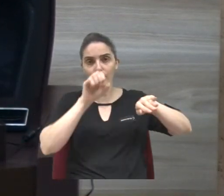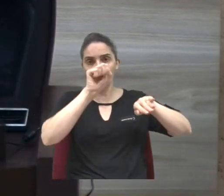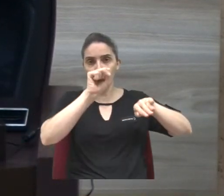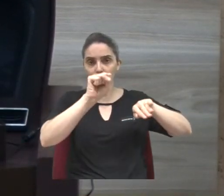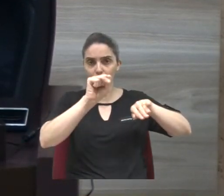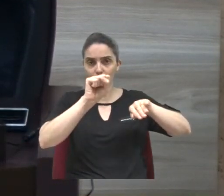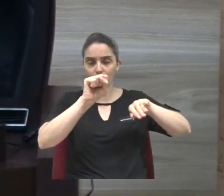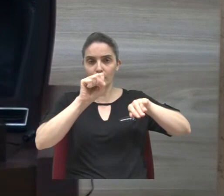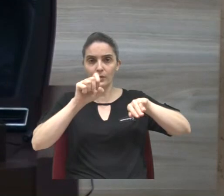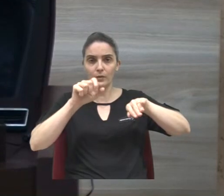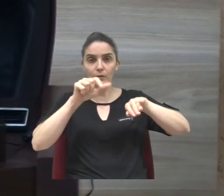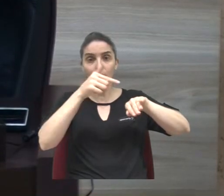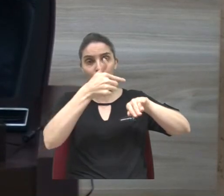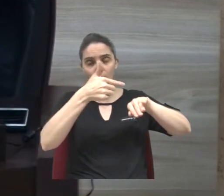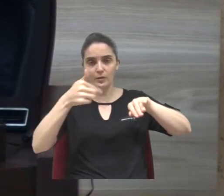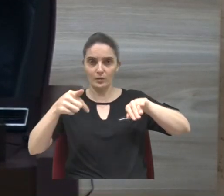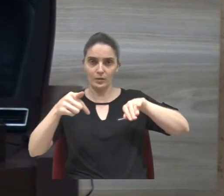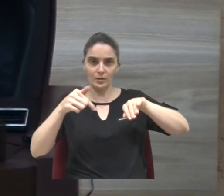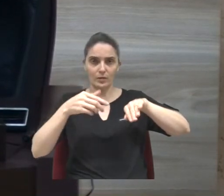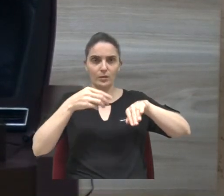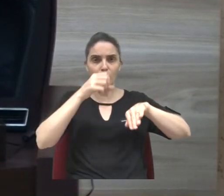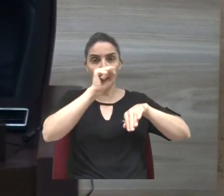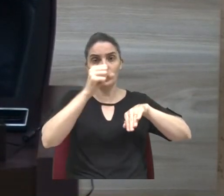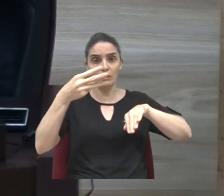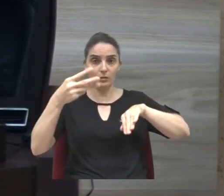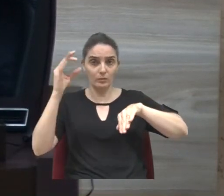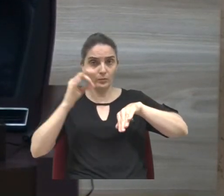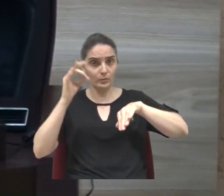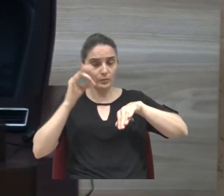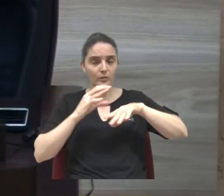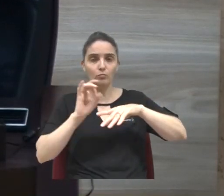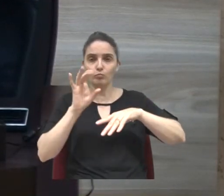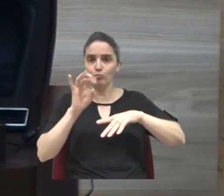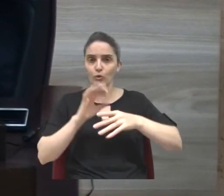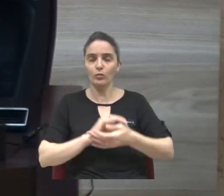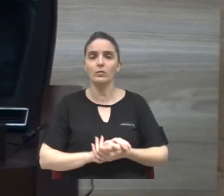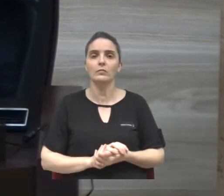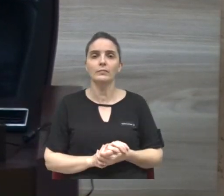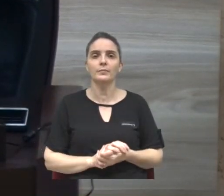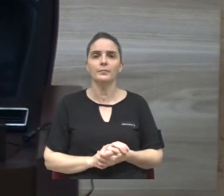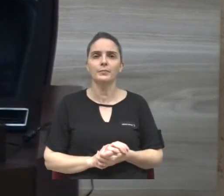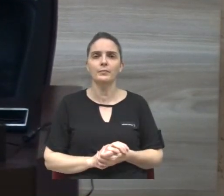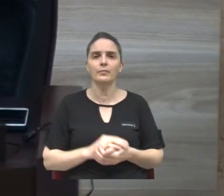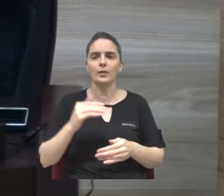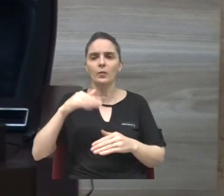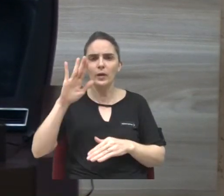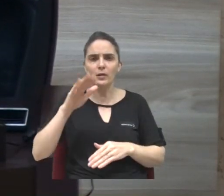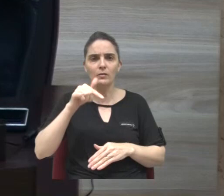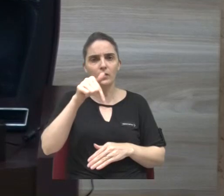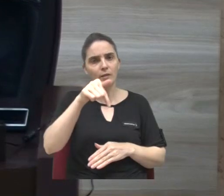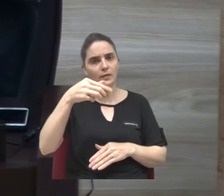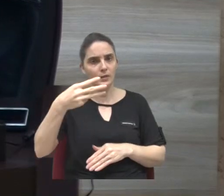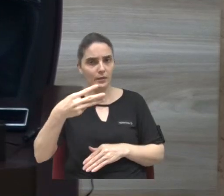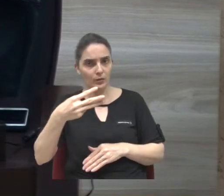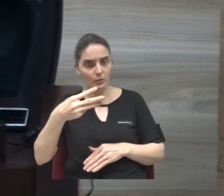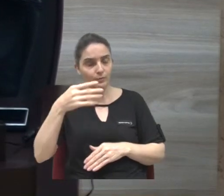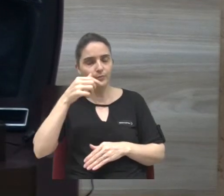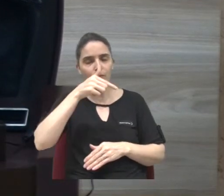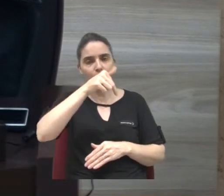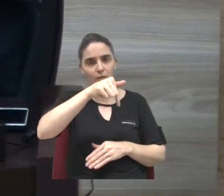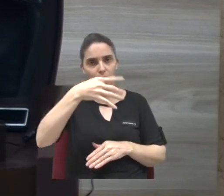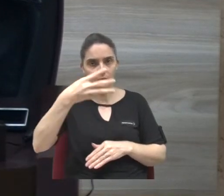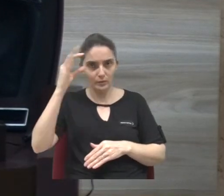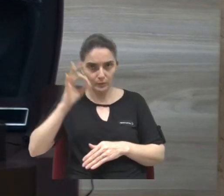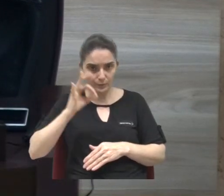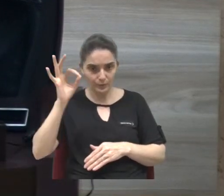constatado consumo atípico. Percebe-se que os demais 74% Tratava-se de situações em que o